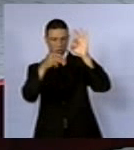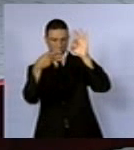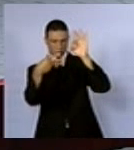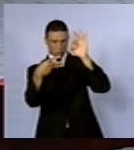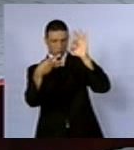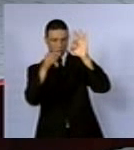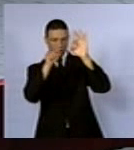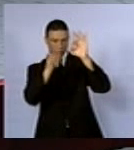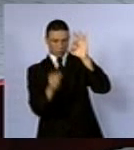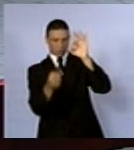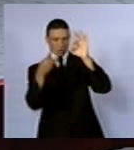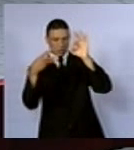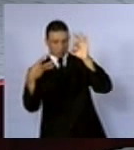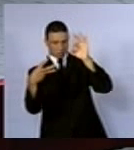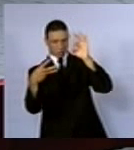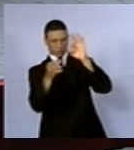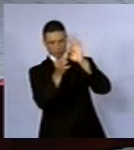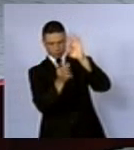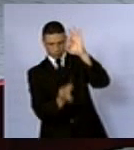83,3 microteslas.